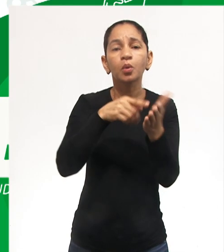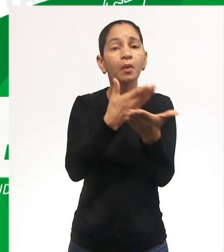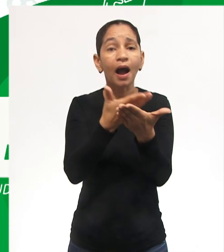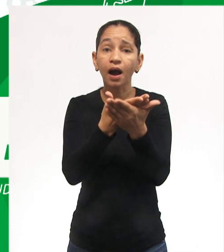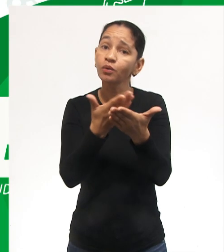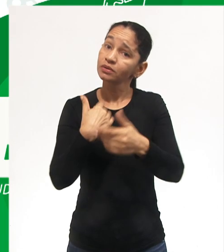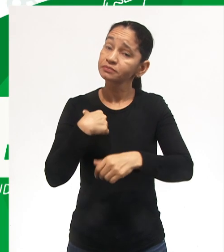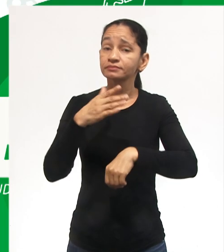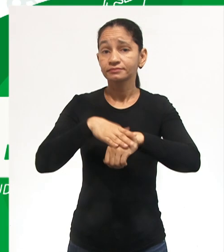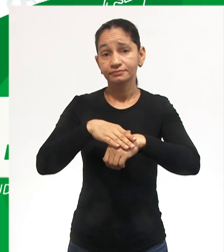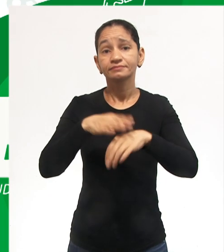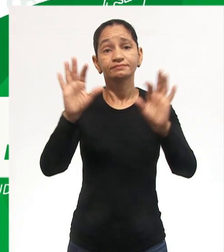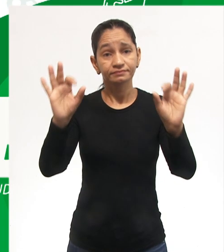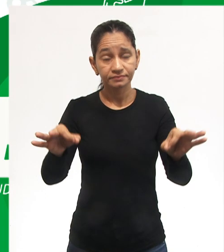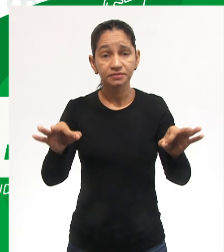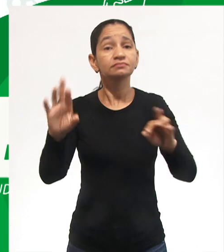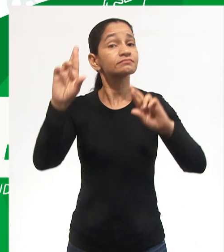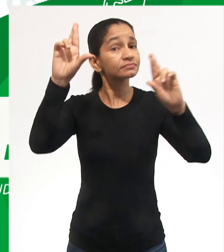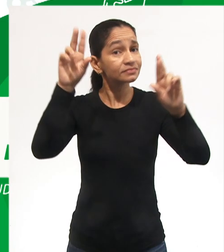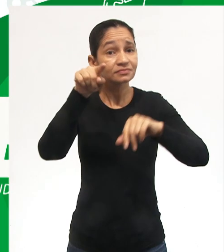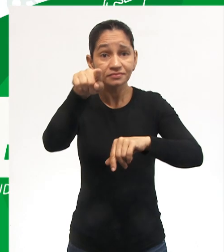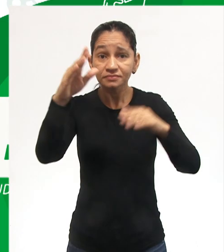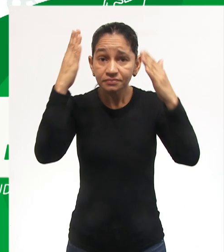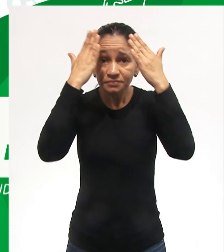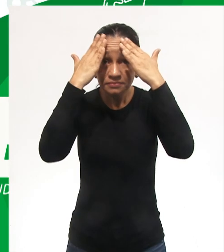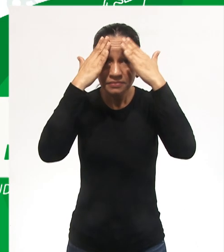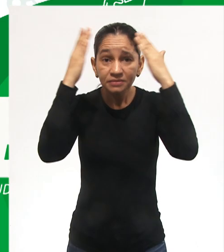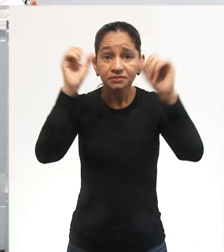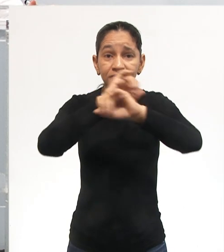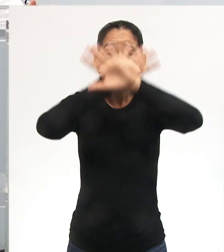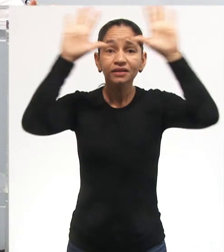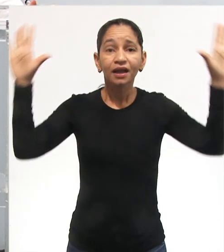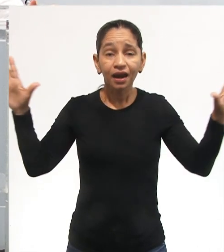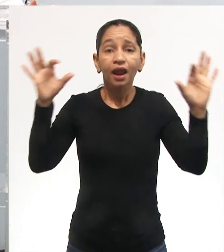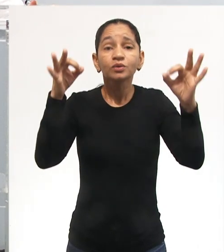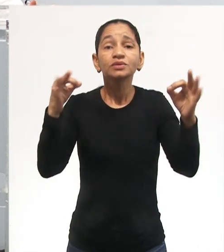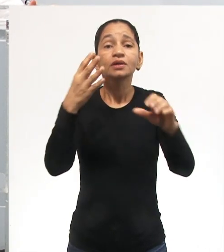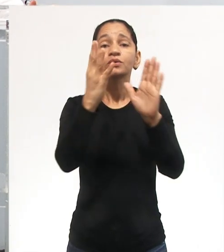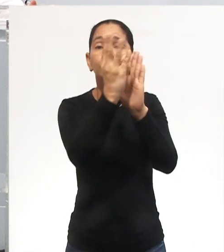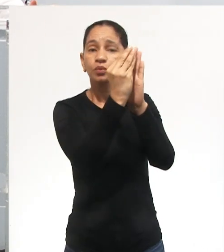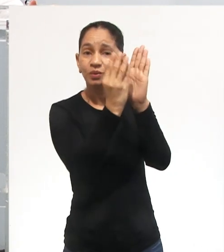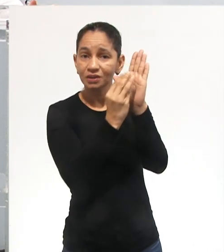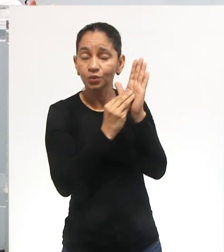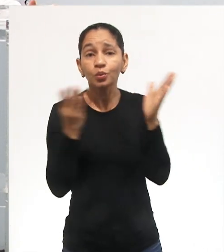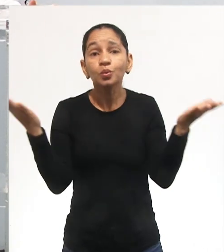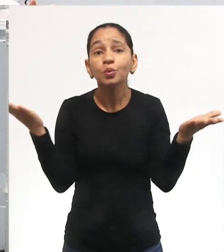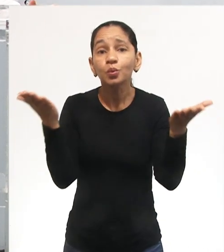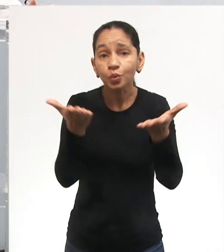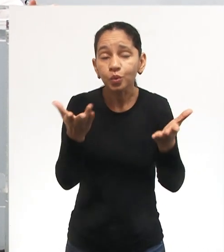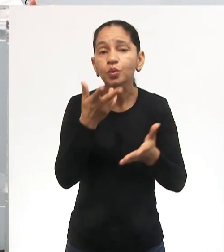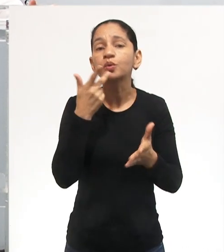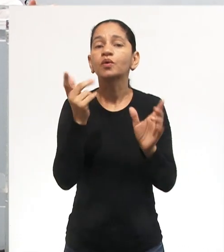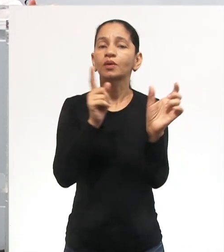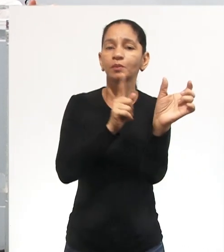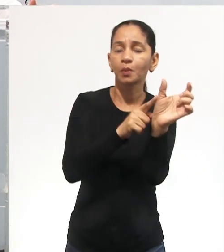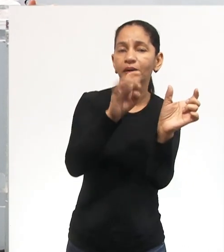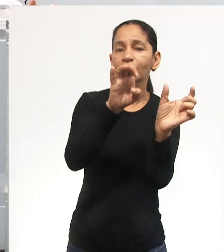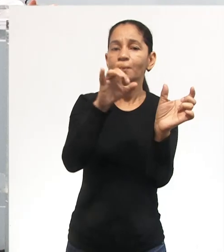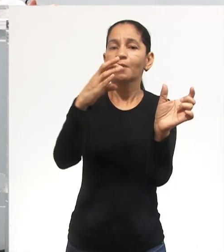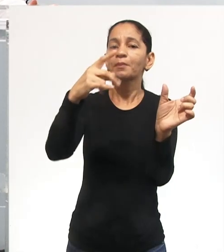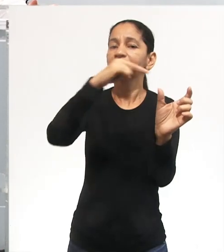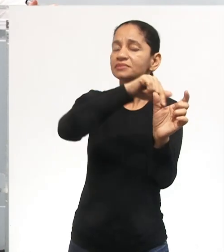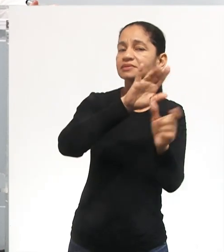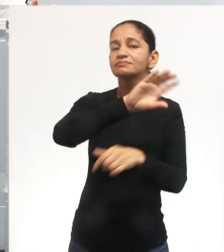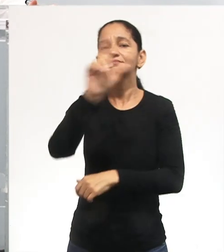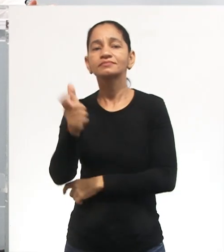você. Eu espero que você tenha entendido os conteúdos que nós estudamos hoje. Falamos do e-commerce, falamos do